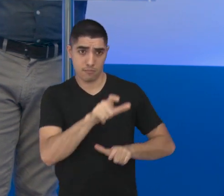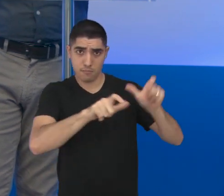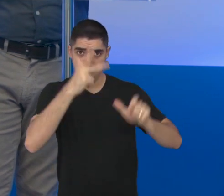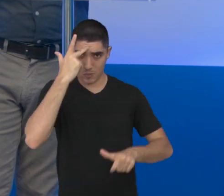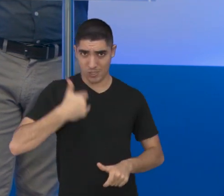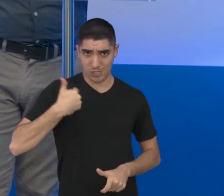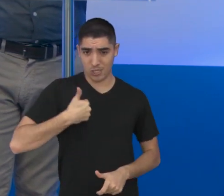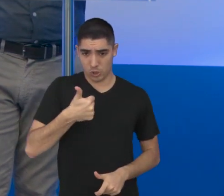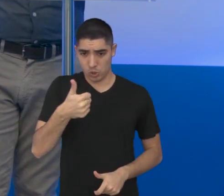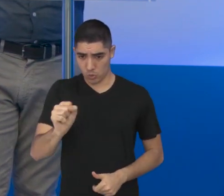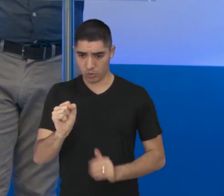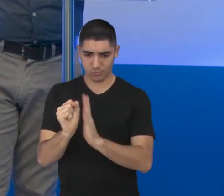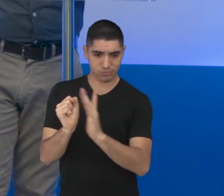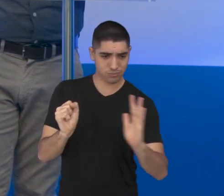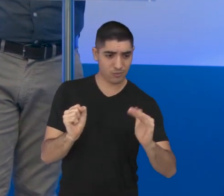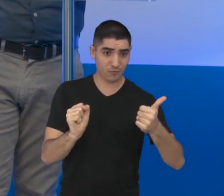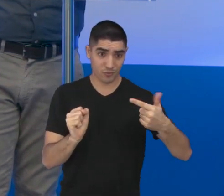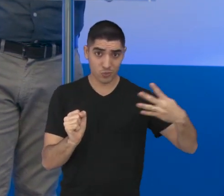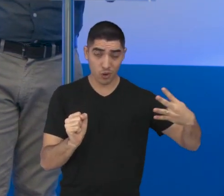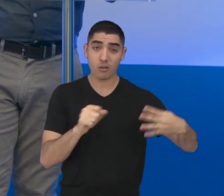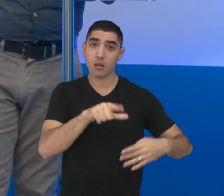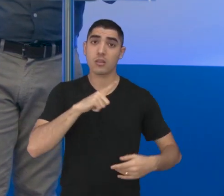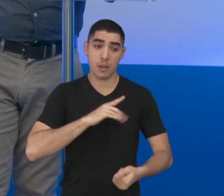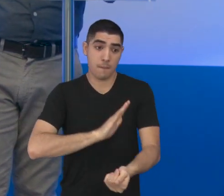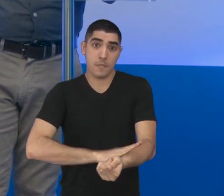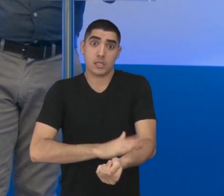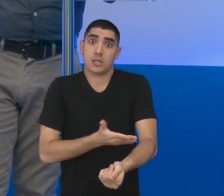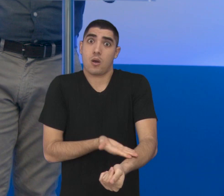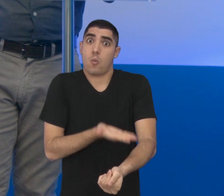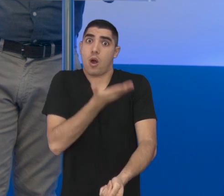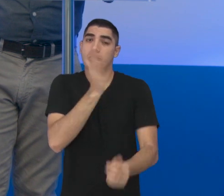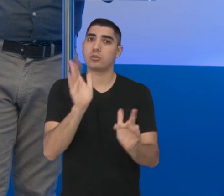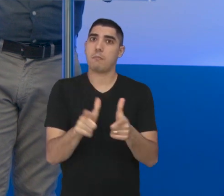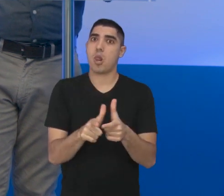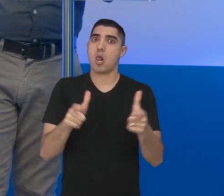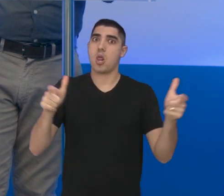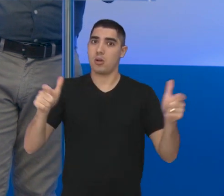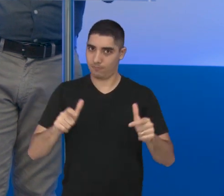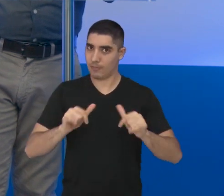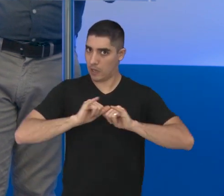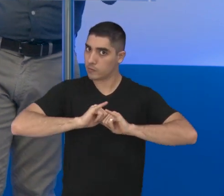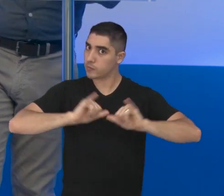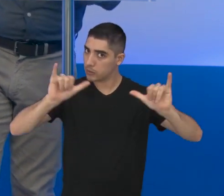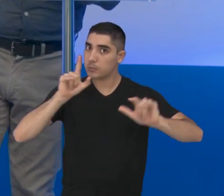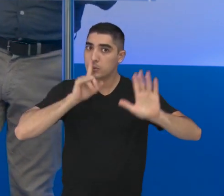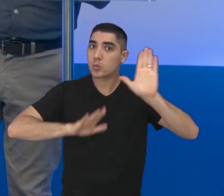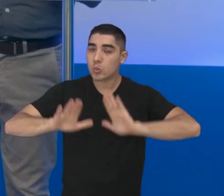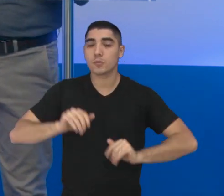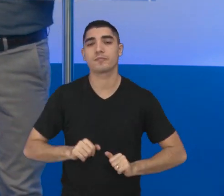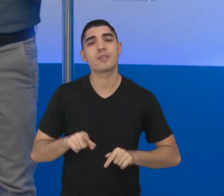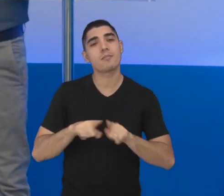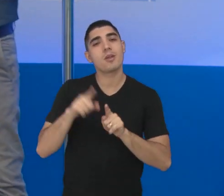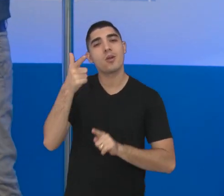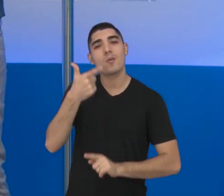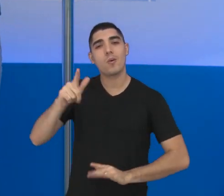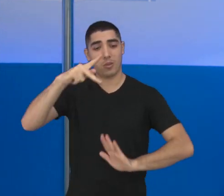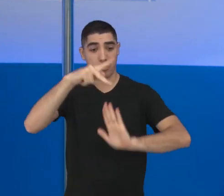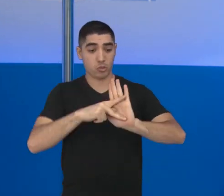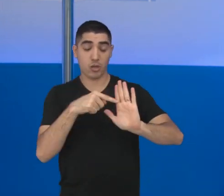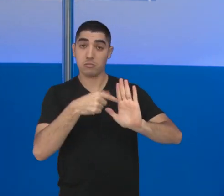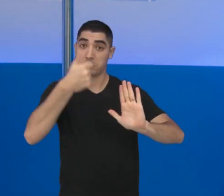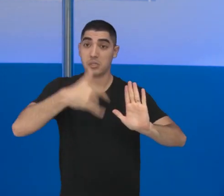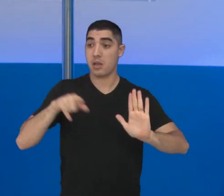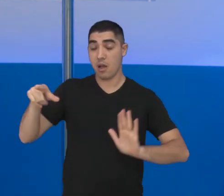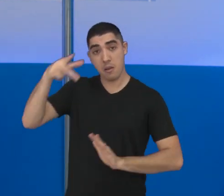pessoas de 18 a 24 anos com pressão alta. A gente vai alertar sobre os riscos, viu? Ainda tem detalhes do projeto que autoriza